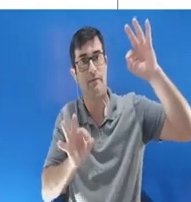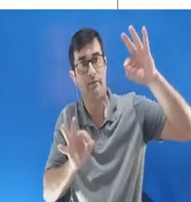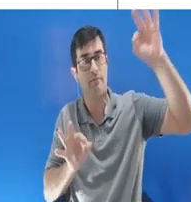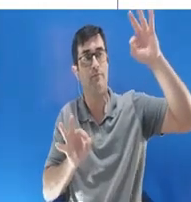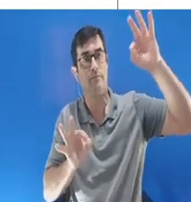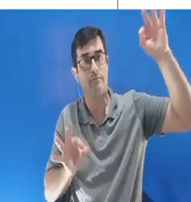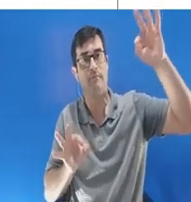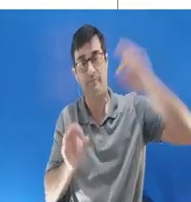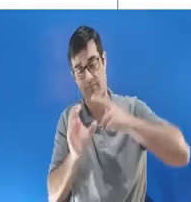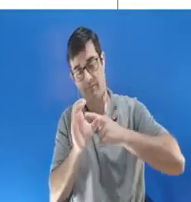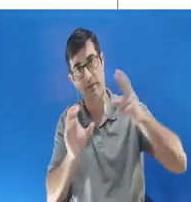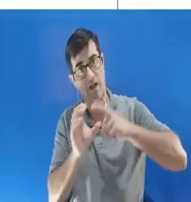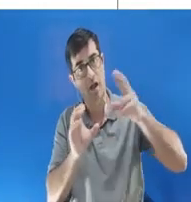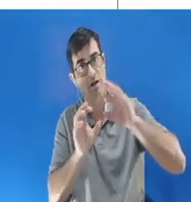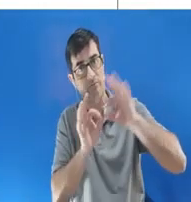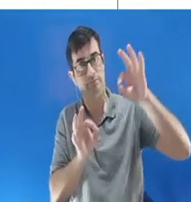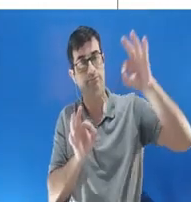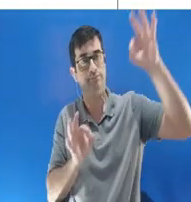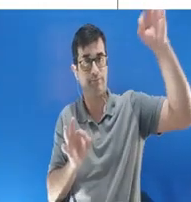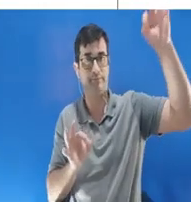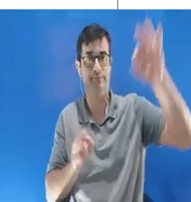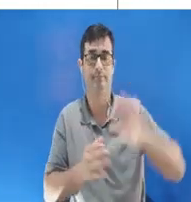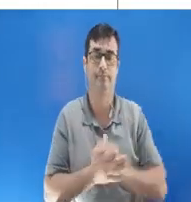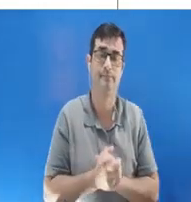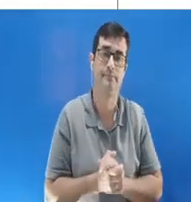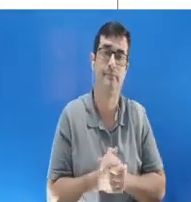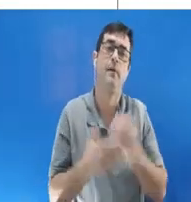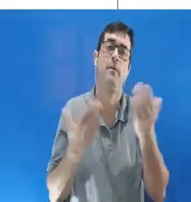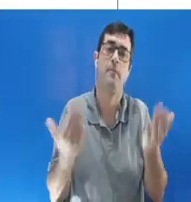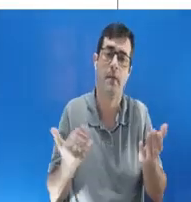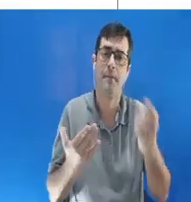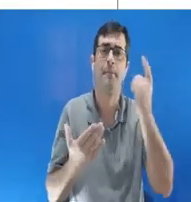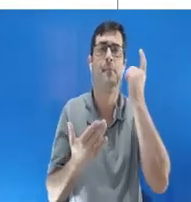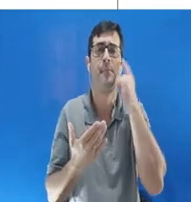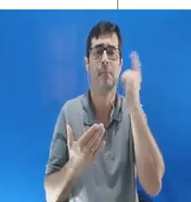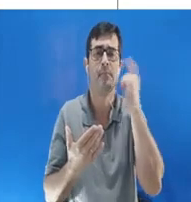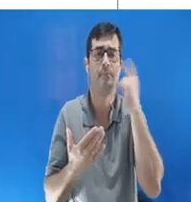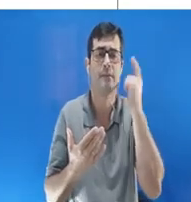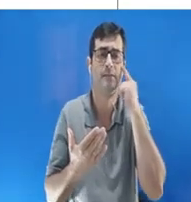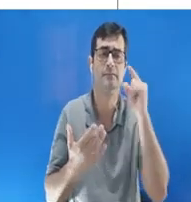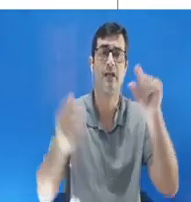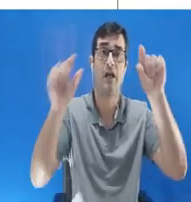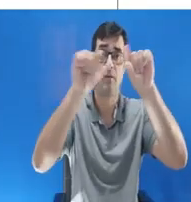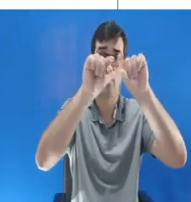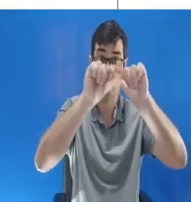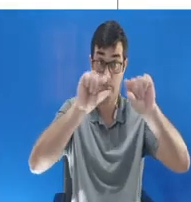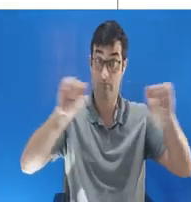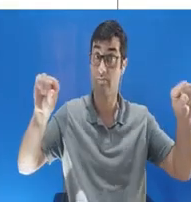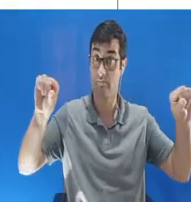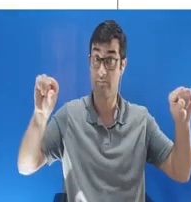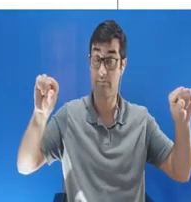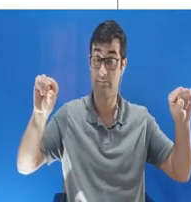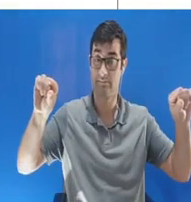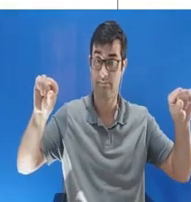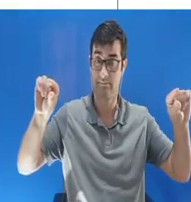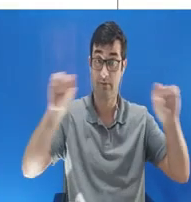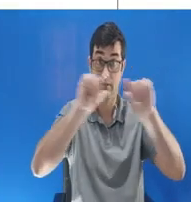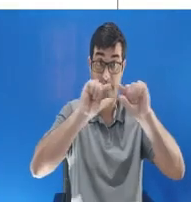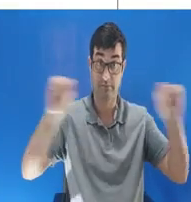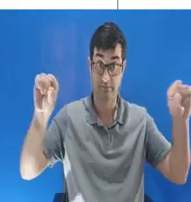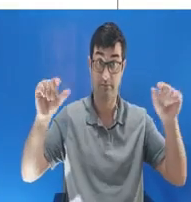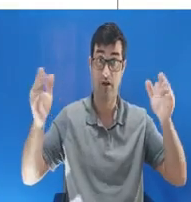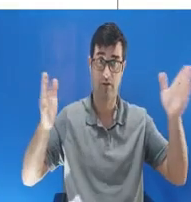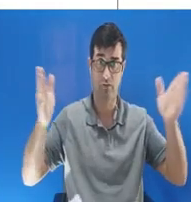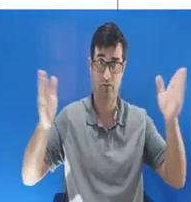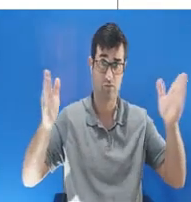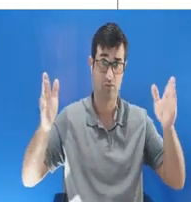o número do período que eu estou. Agora, se eu for pensar no período na tabela periódica, vamos pegar aqui o período 2,